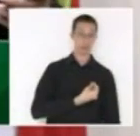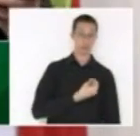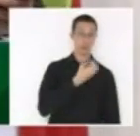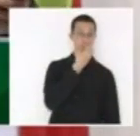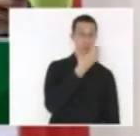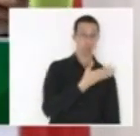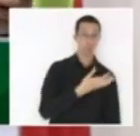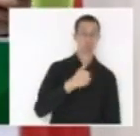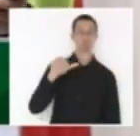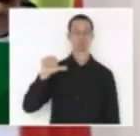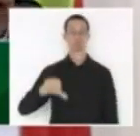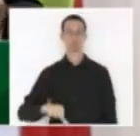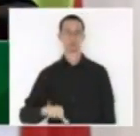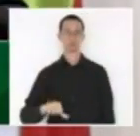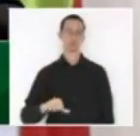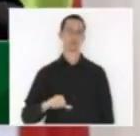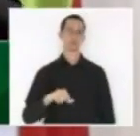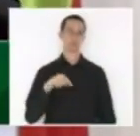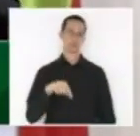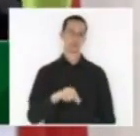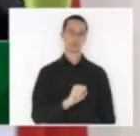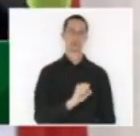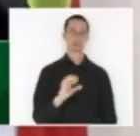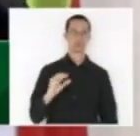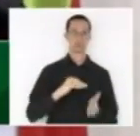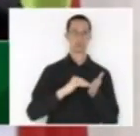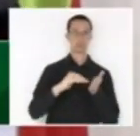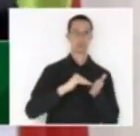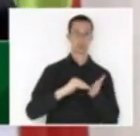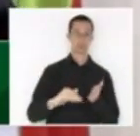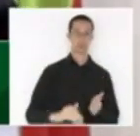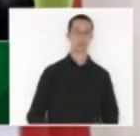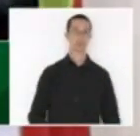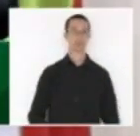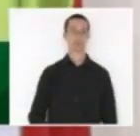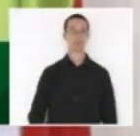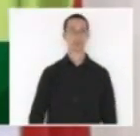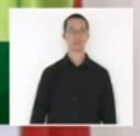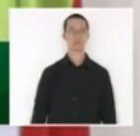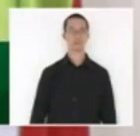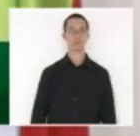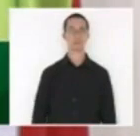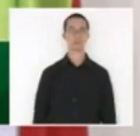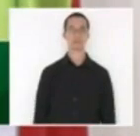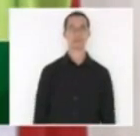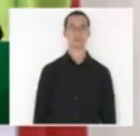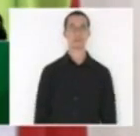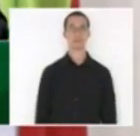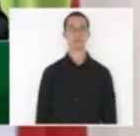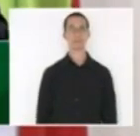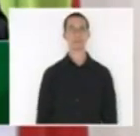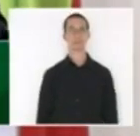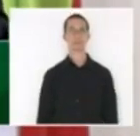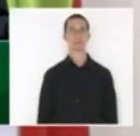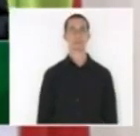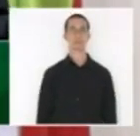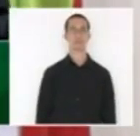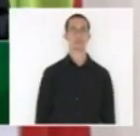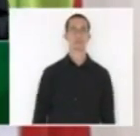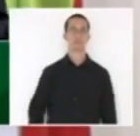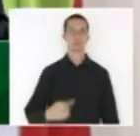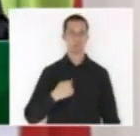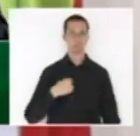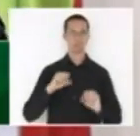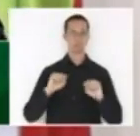regionais no nosso estado de Santa Catarina. Eu tenho defendido aqui